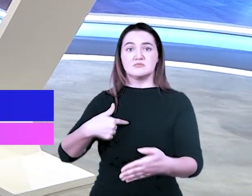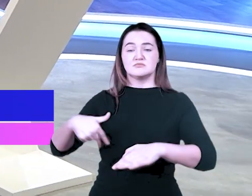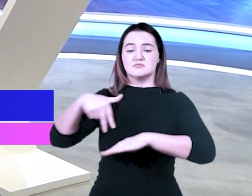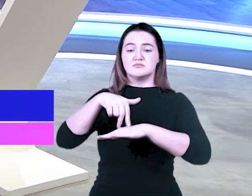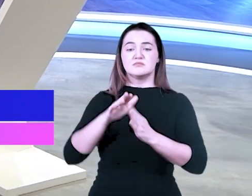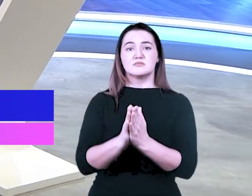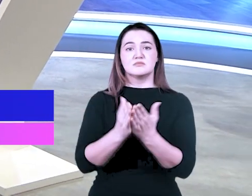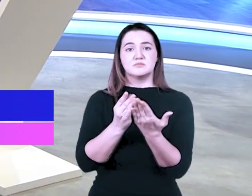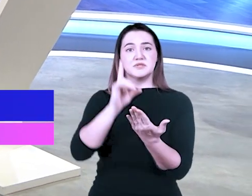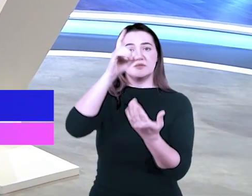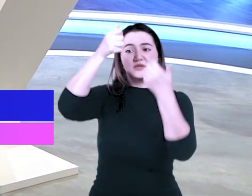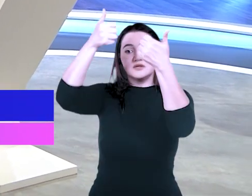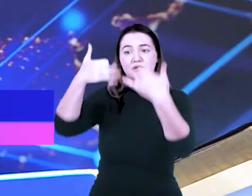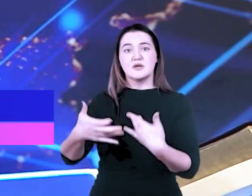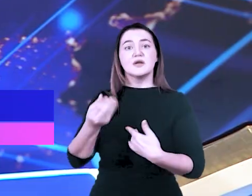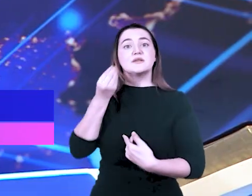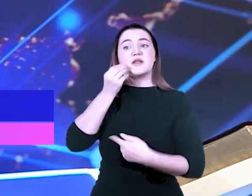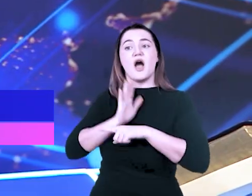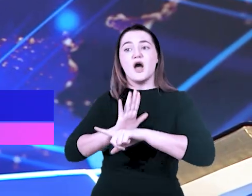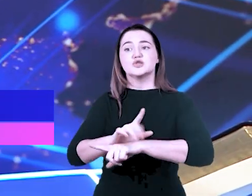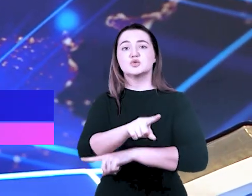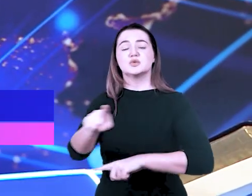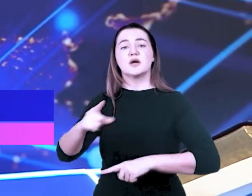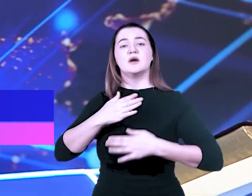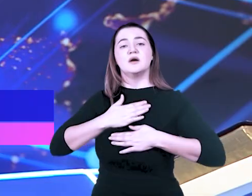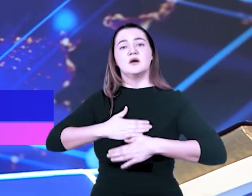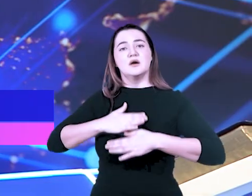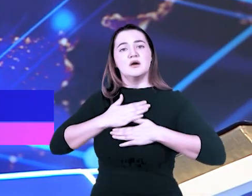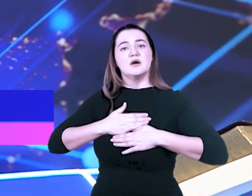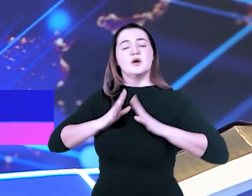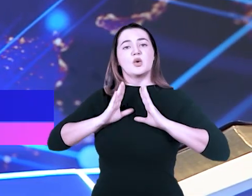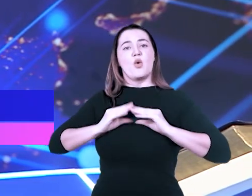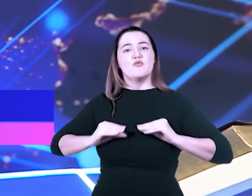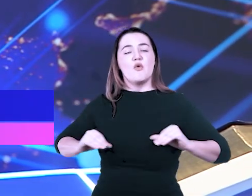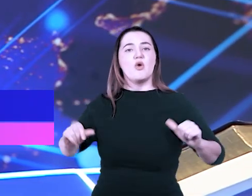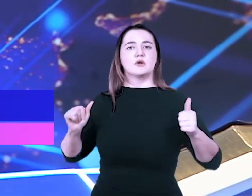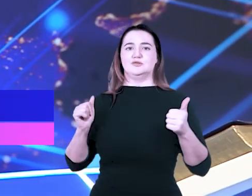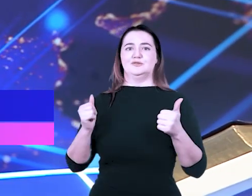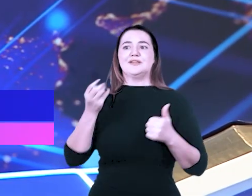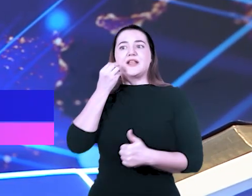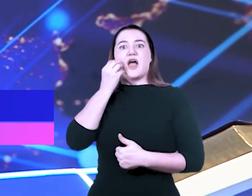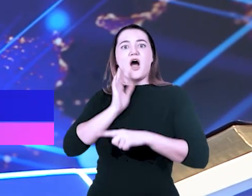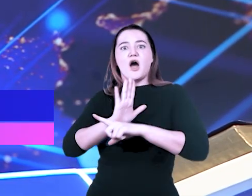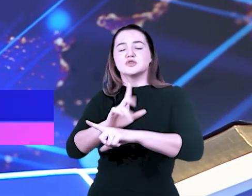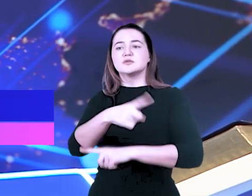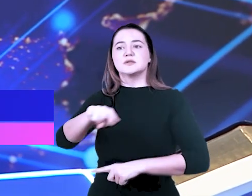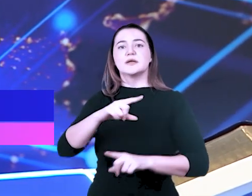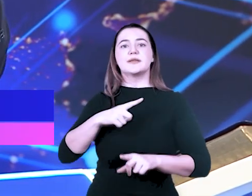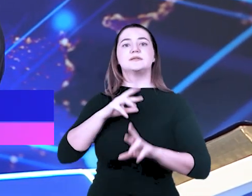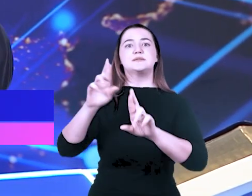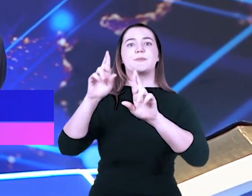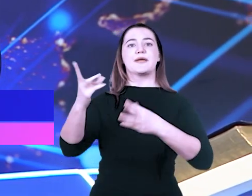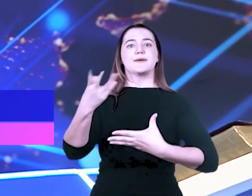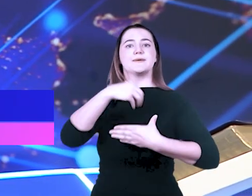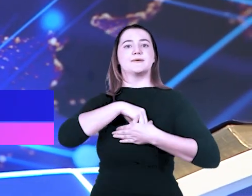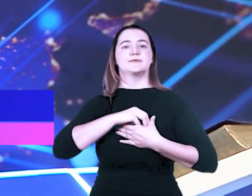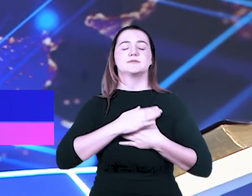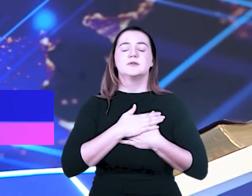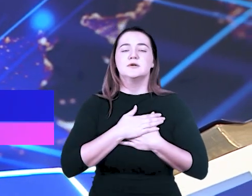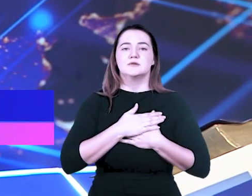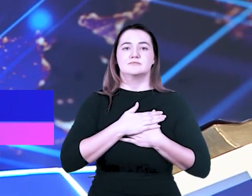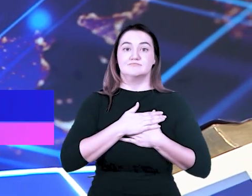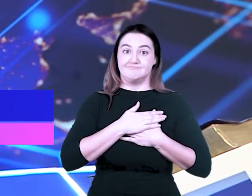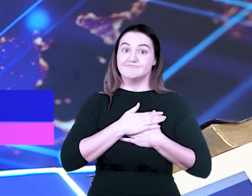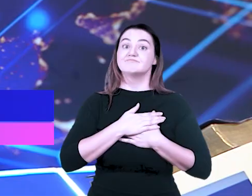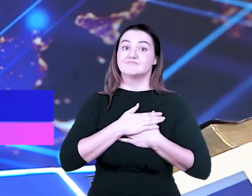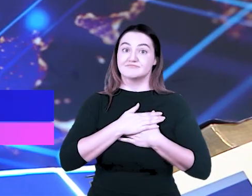cerimônias fúnebres, mas há momentos que outras pessoas abrem a Bíblia para me confortar